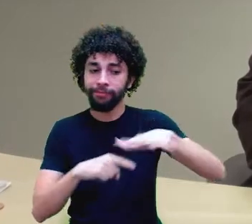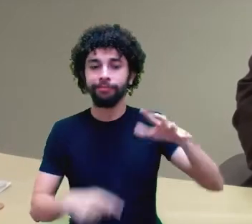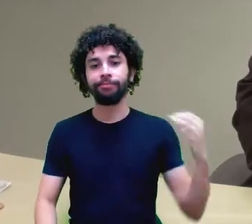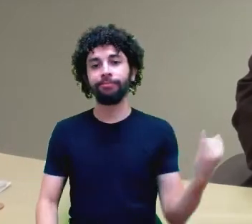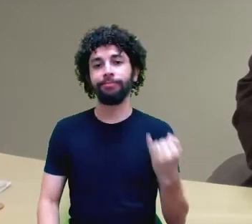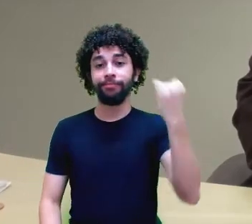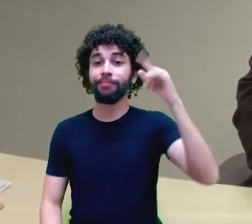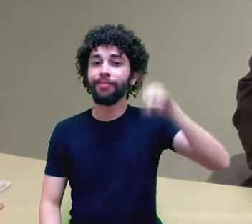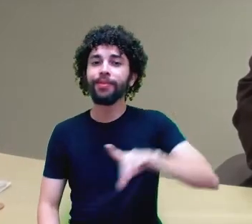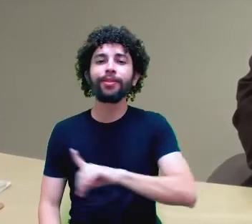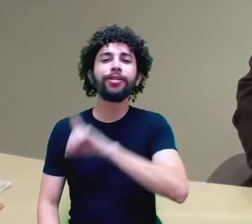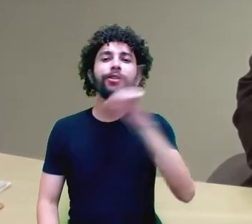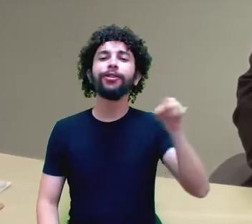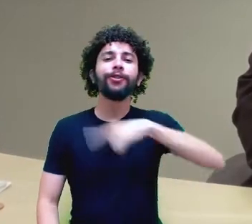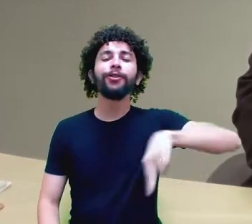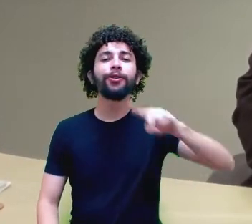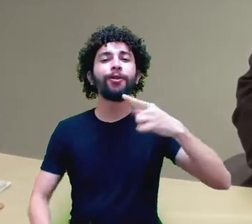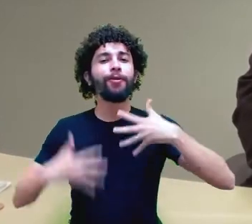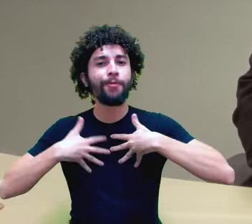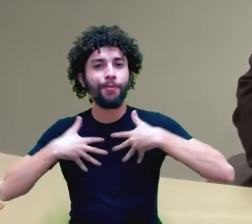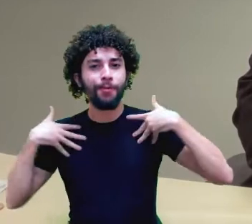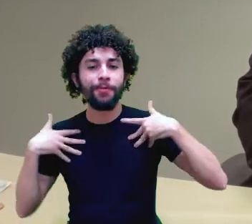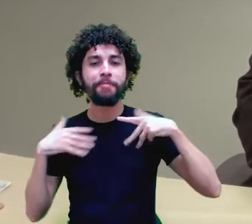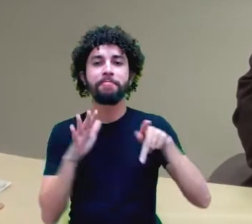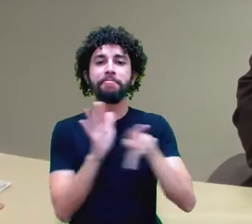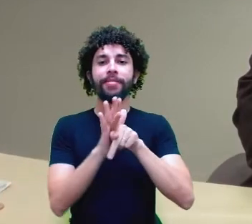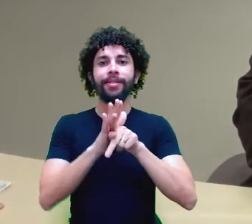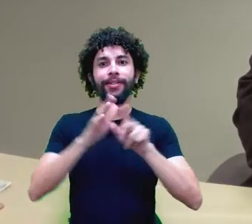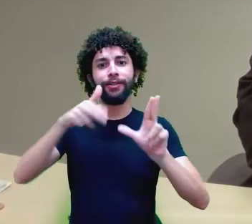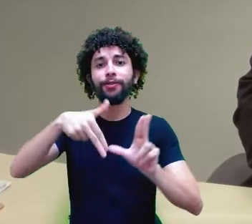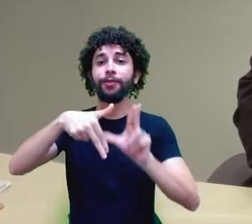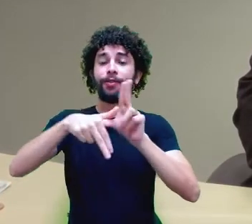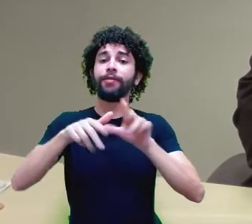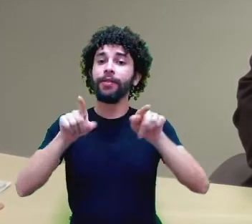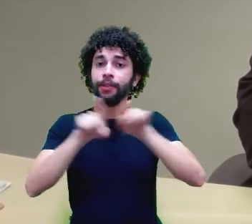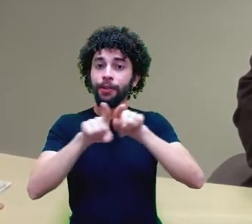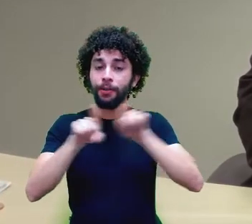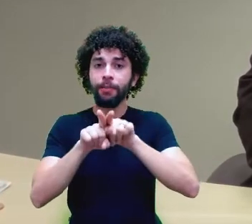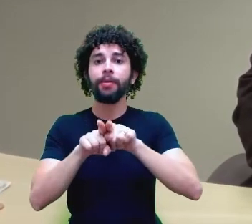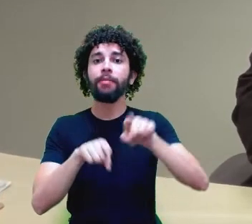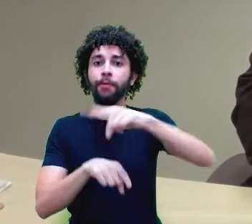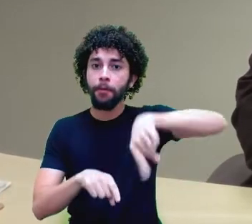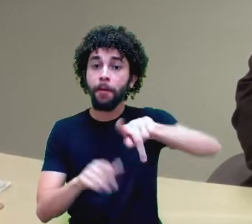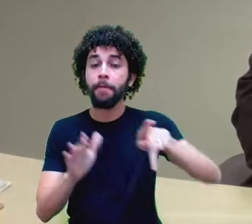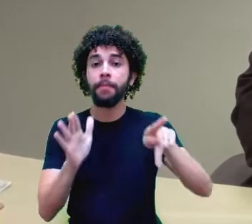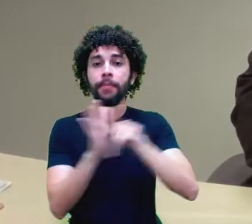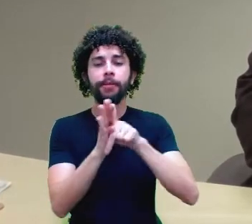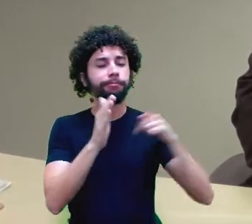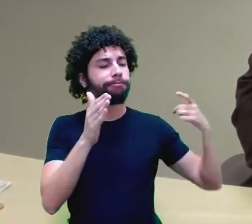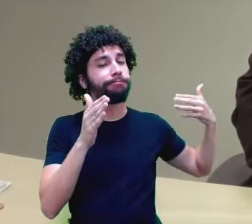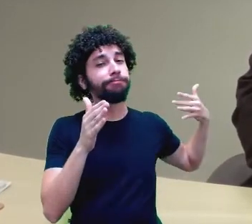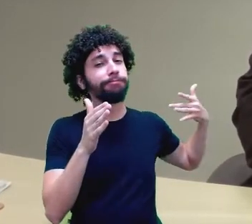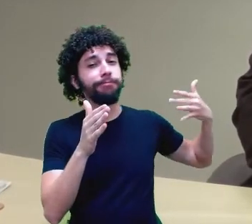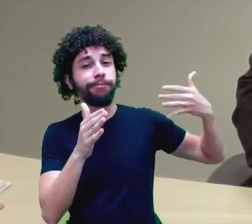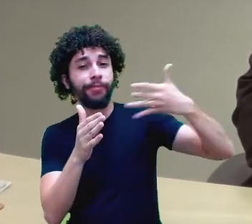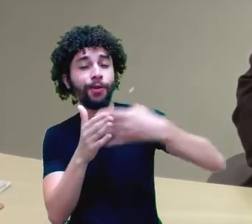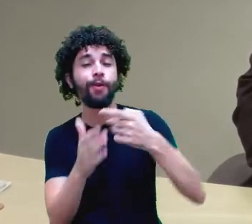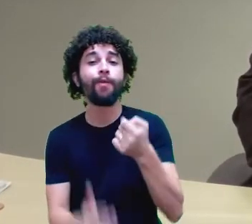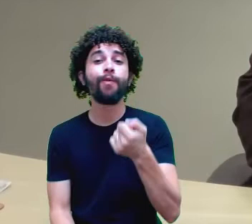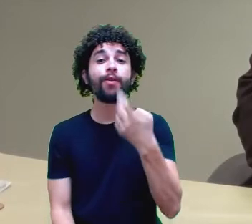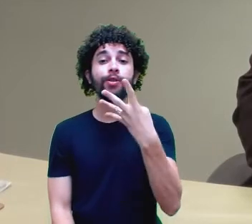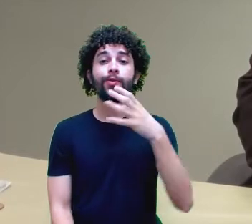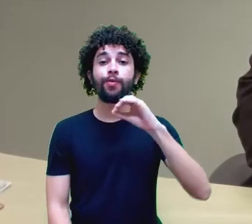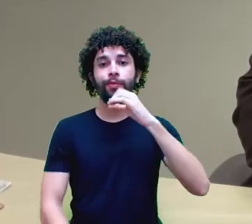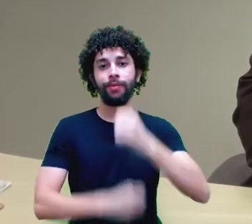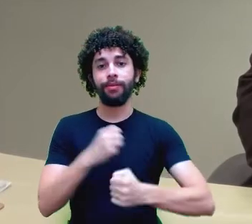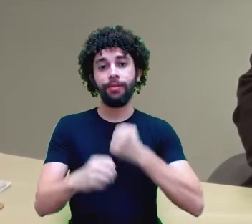dada a importância dessa região. É dia de nos orgulharmos por sermos a Unifespa. Mas que isso, por fazermos parte de uma